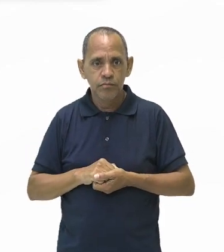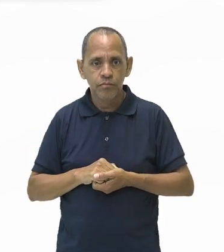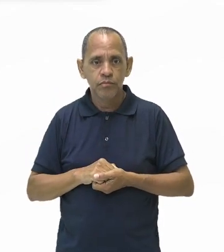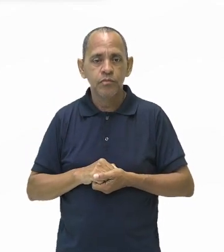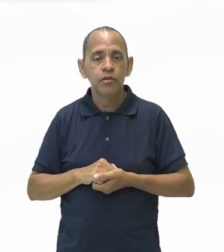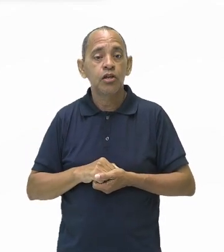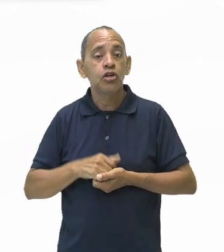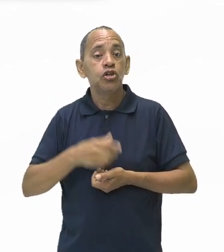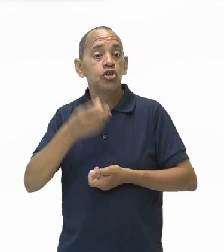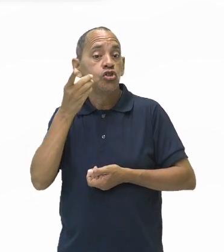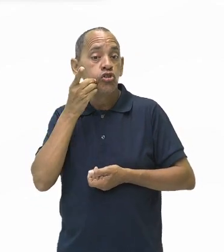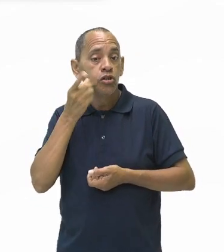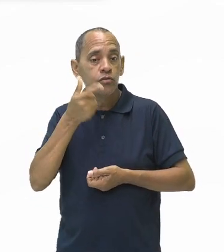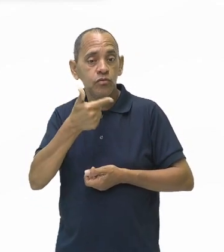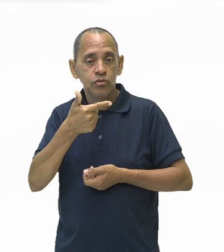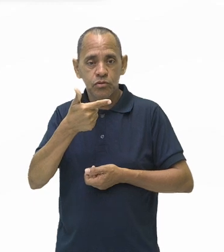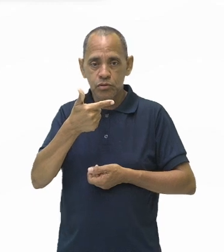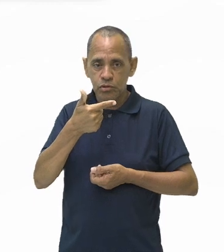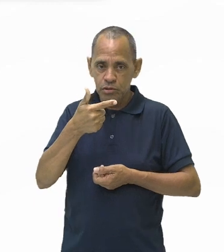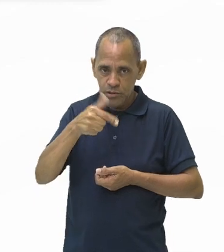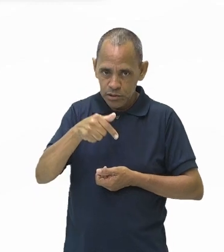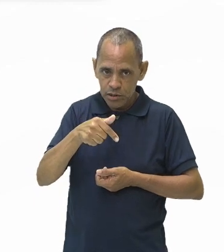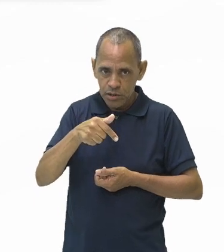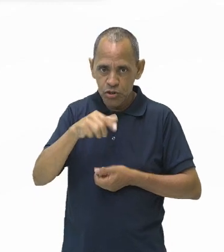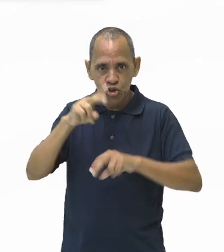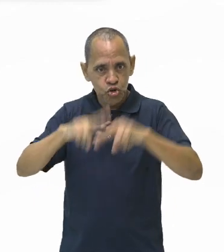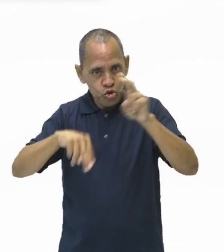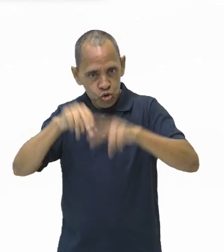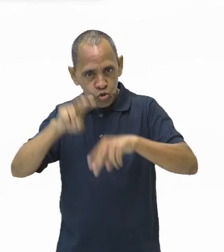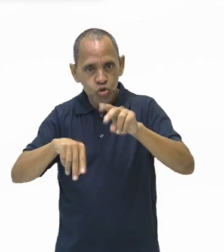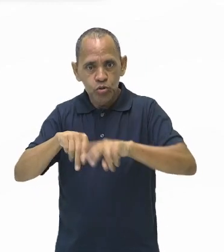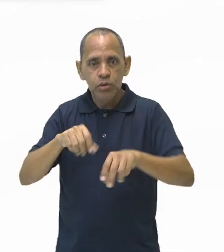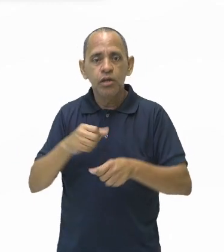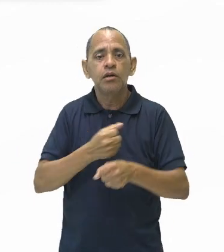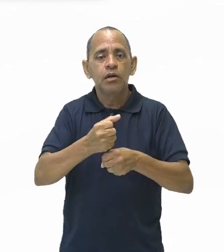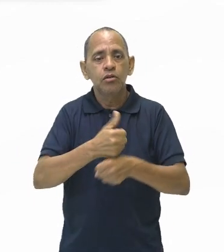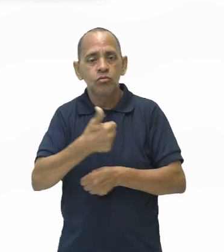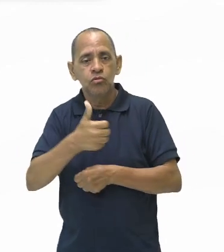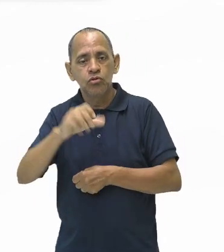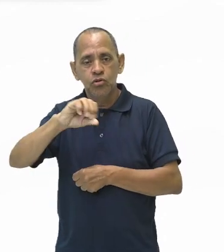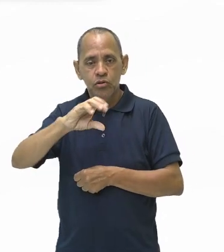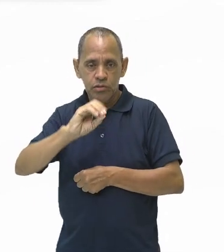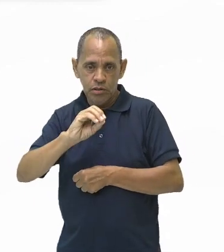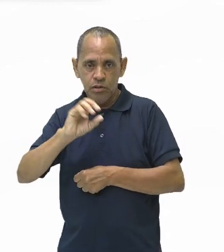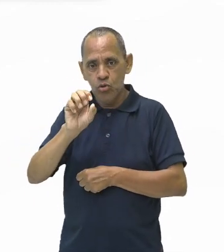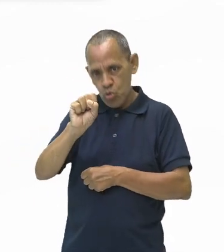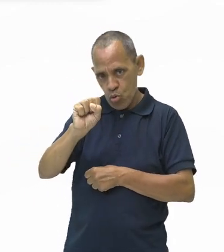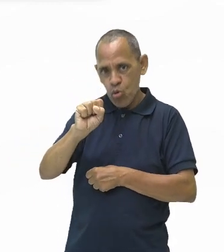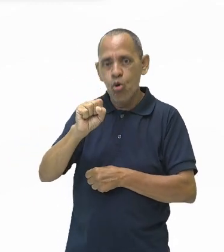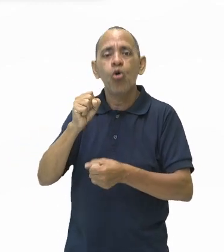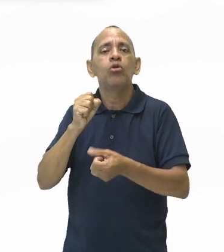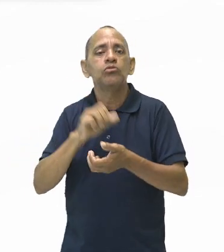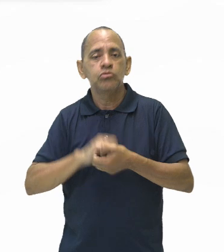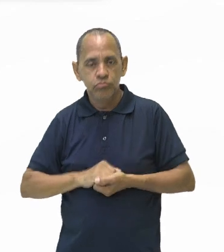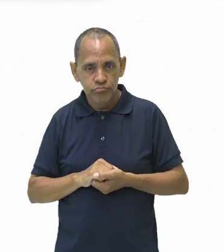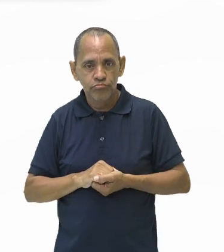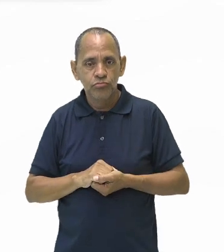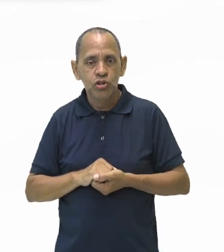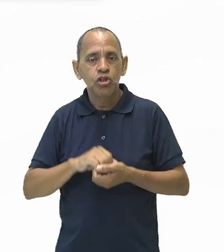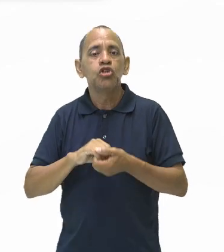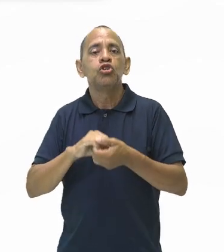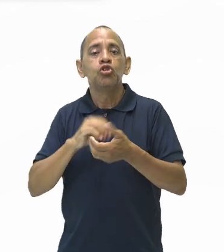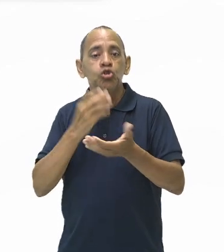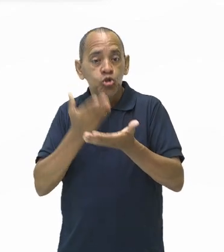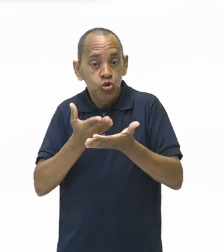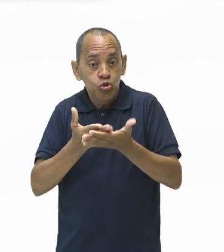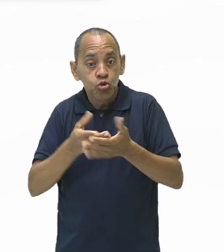de 1908. Além de ser escritor, também estudou medicina. Era bem comum nessa época, né, estudar medicina, ser diplomata,